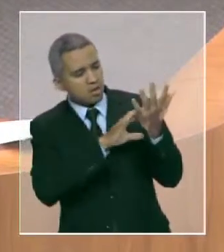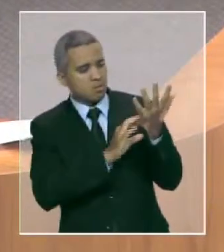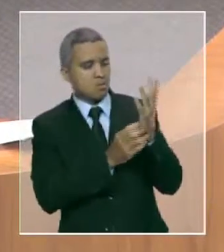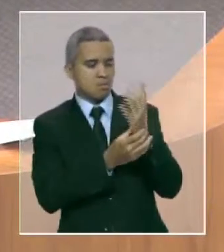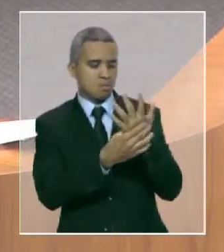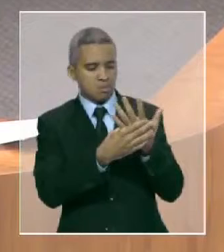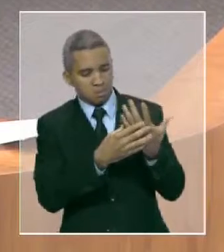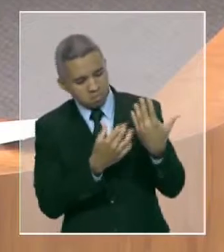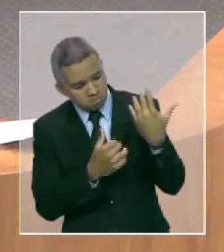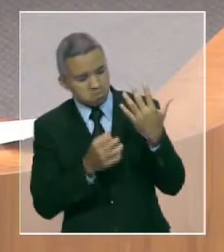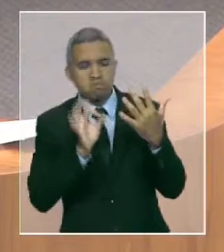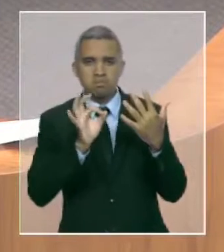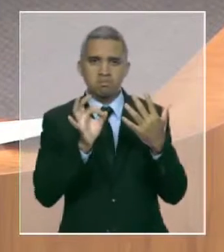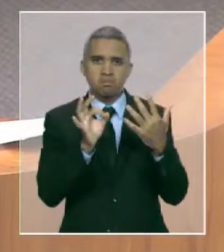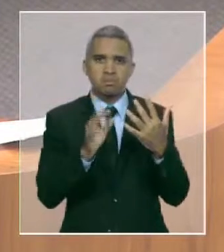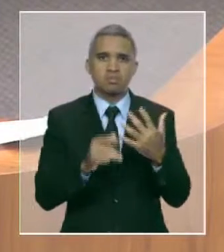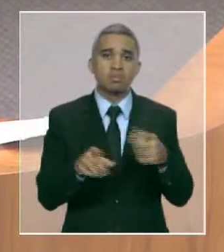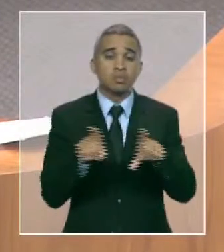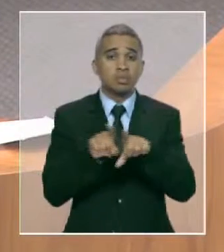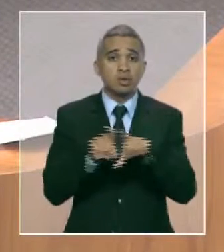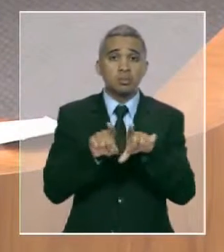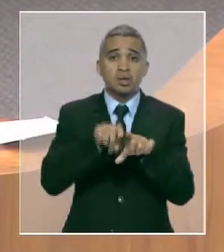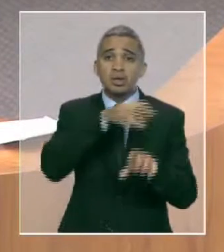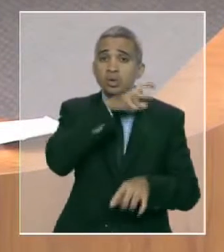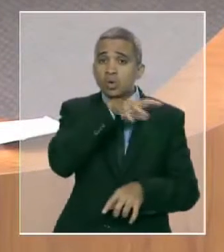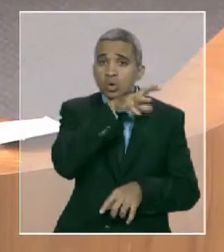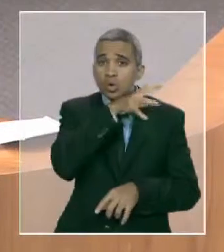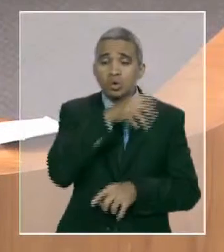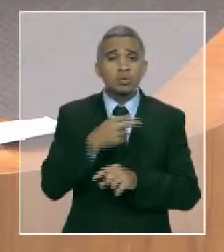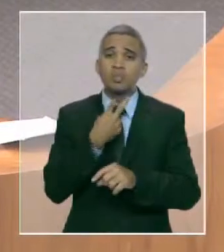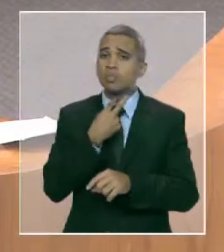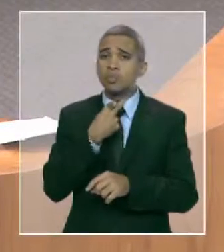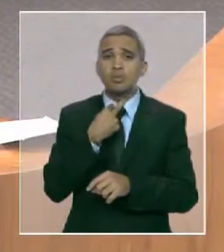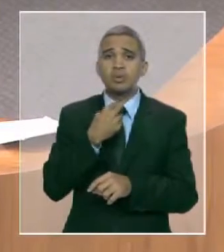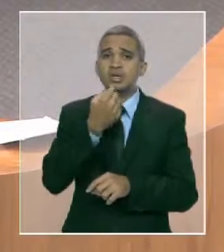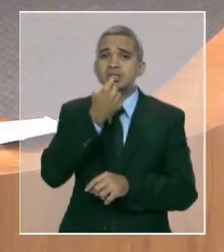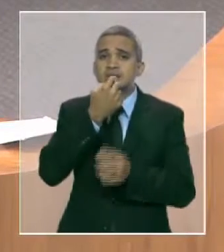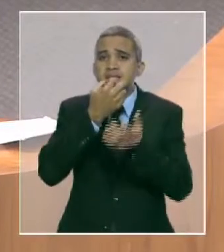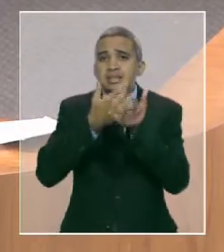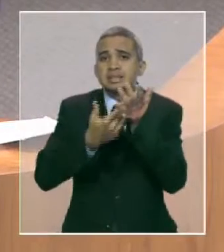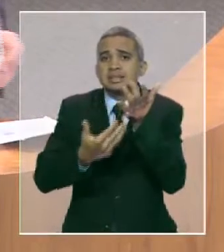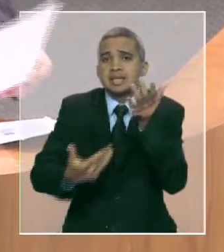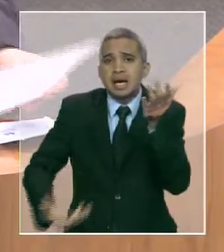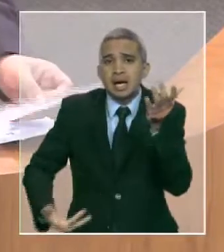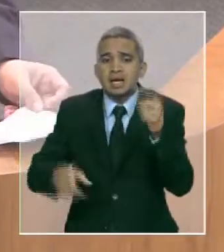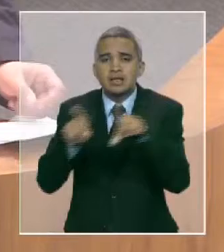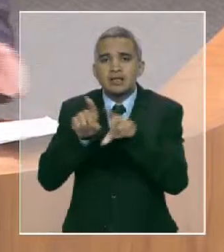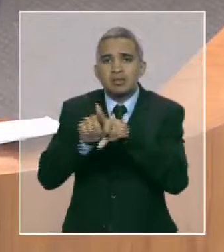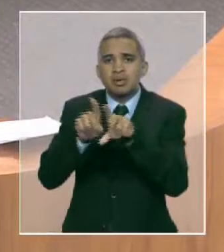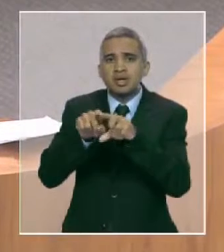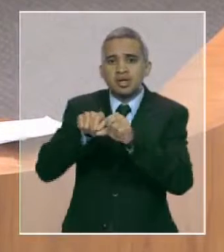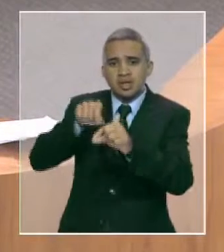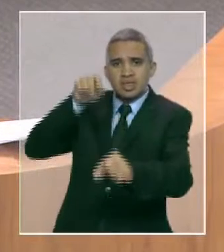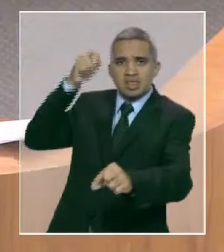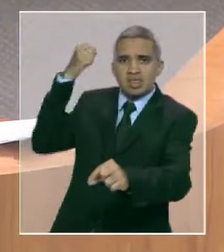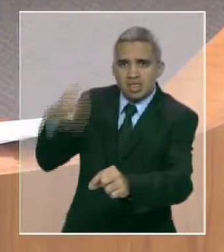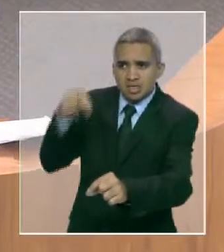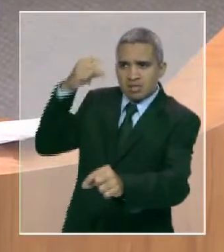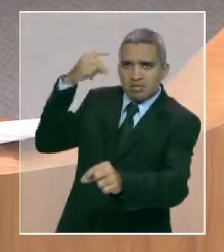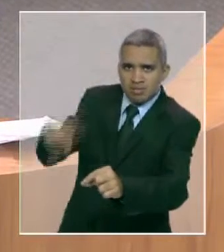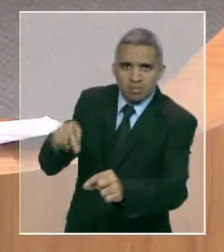não poderá apresentar sangramento por ação de esporas ou chicote. Caso isso